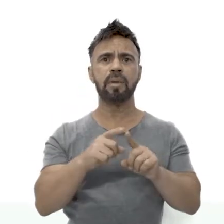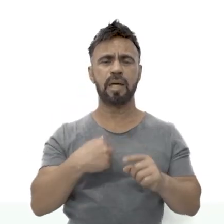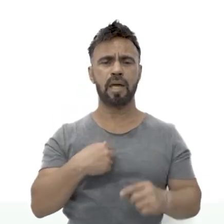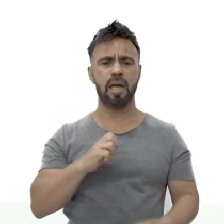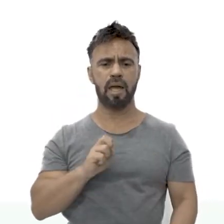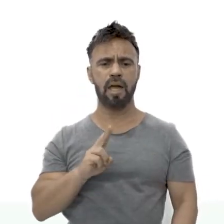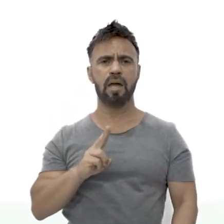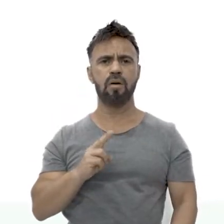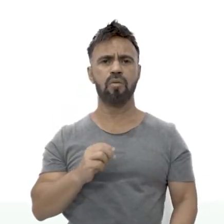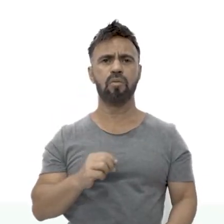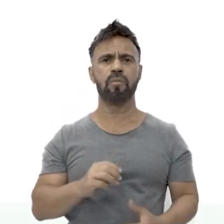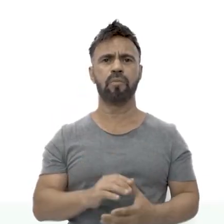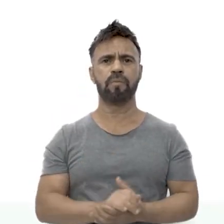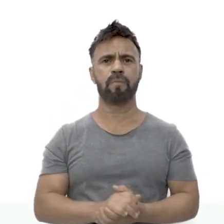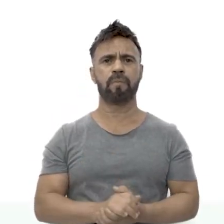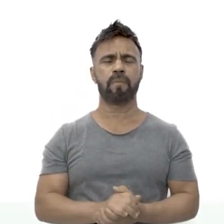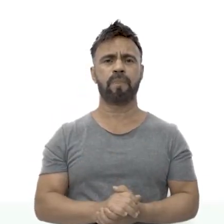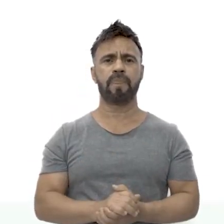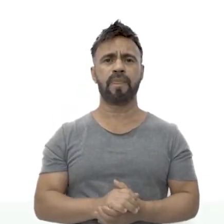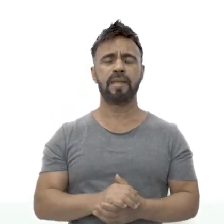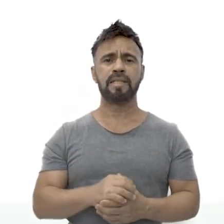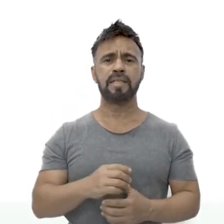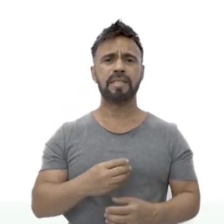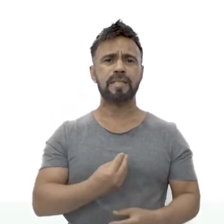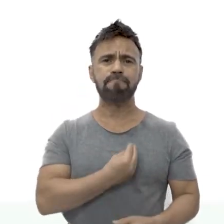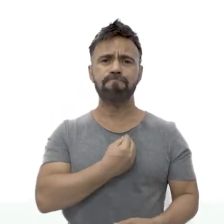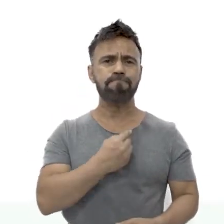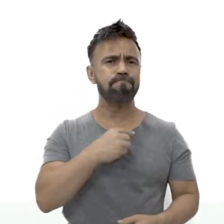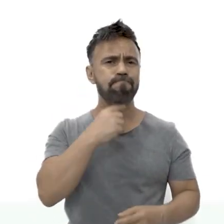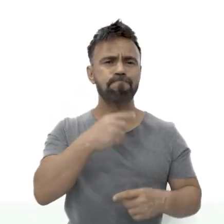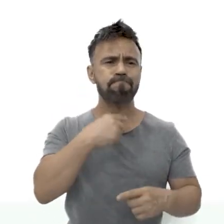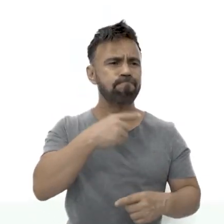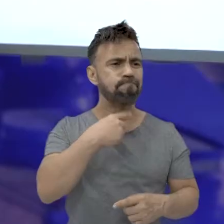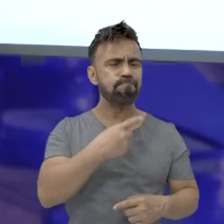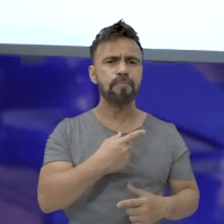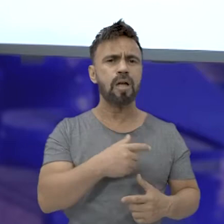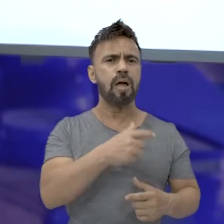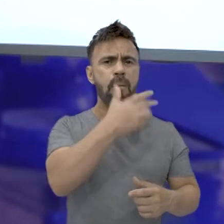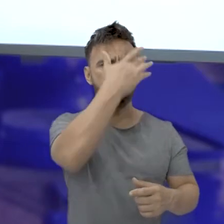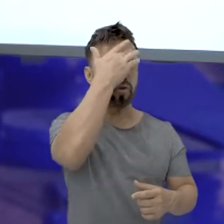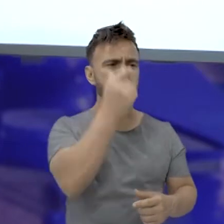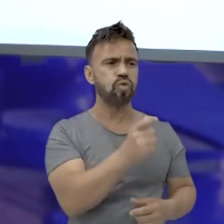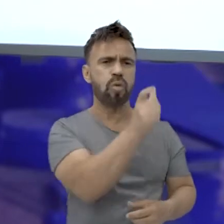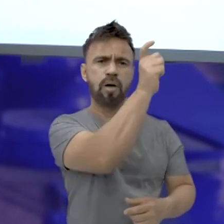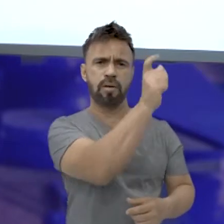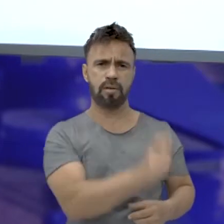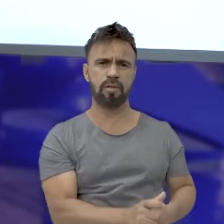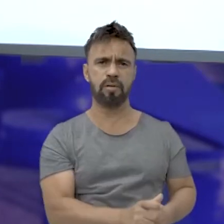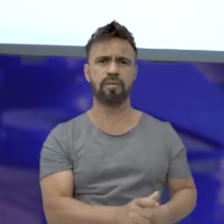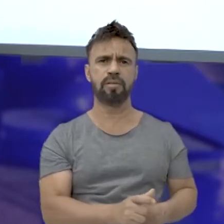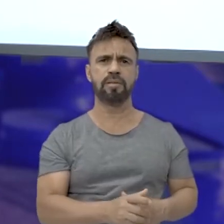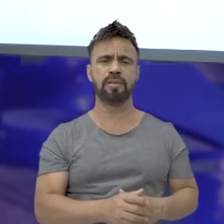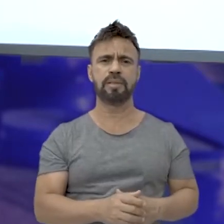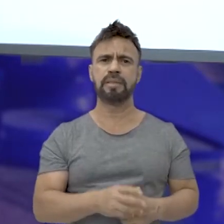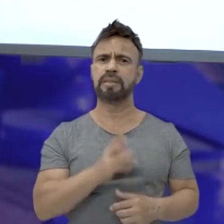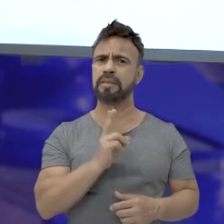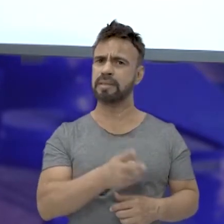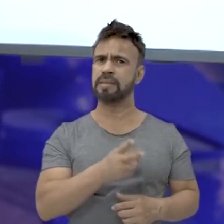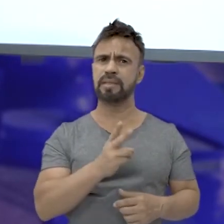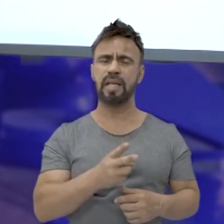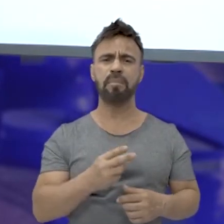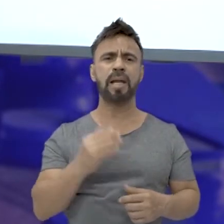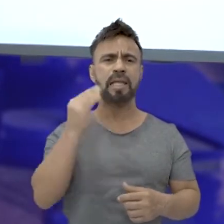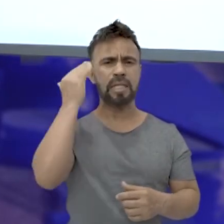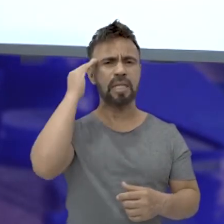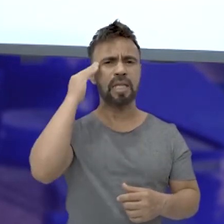que não conseguimos existir sem o outro. Quando eu falo o outro, é a outra pessoa ao seu lado,